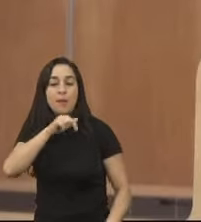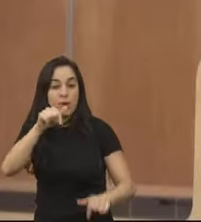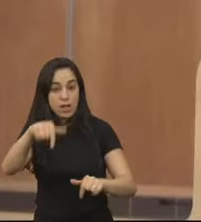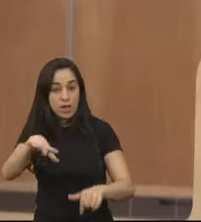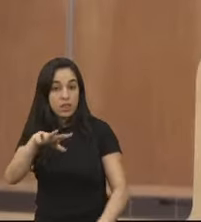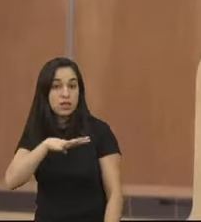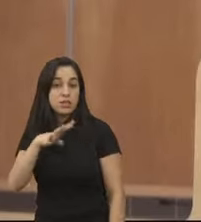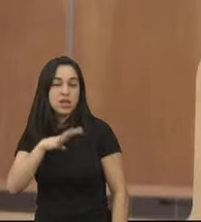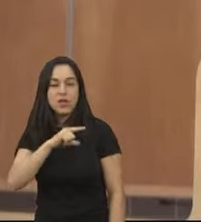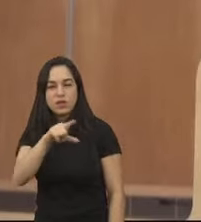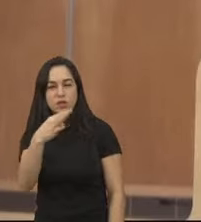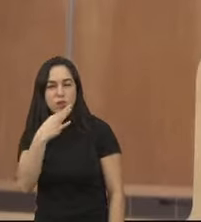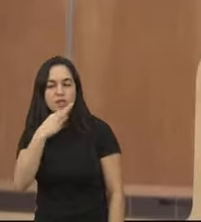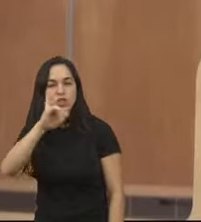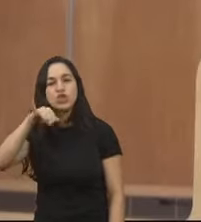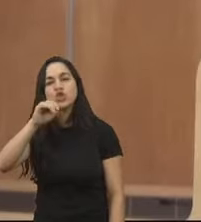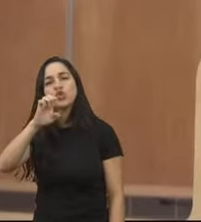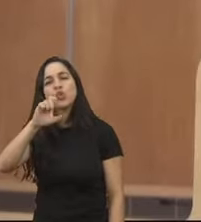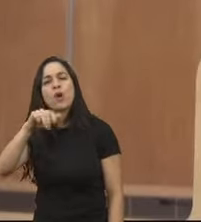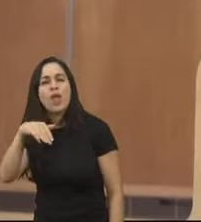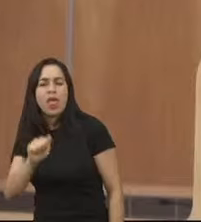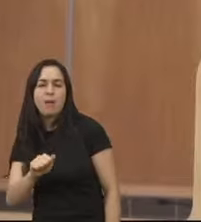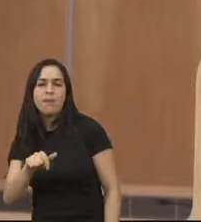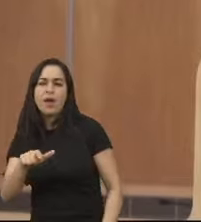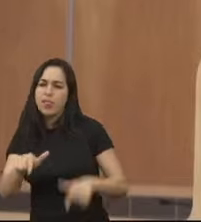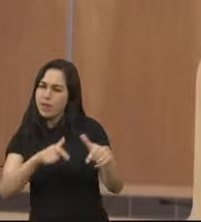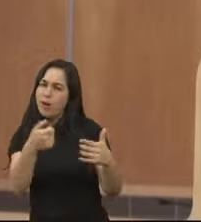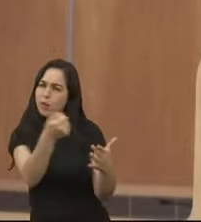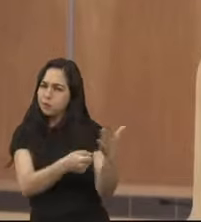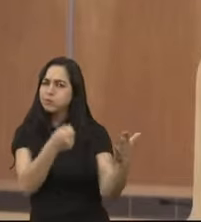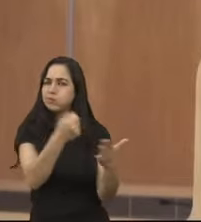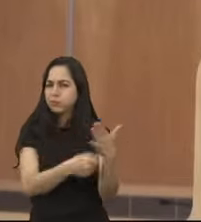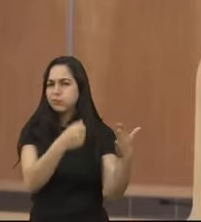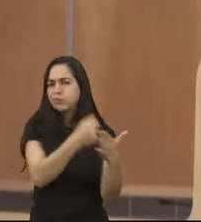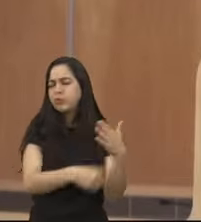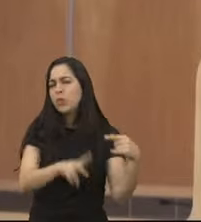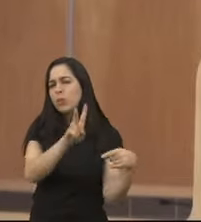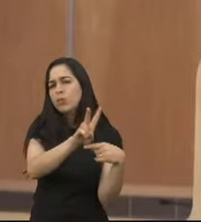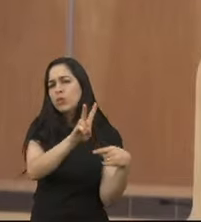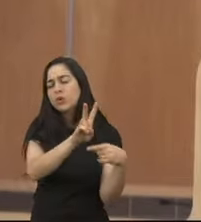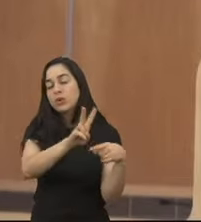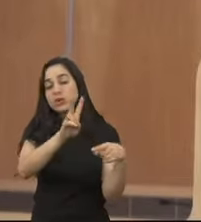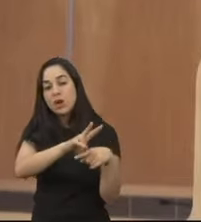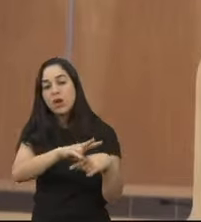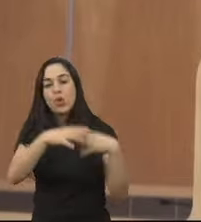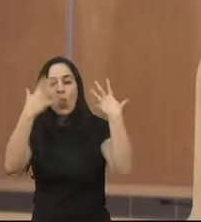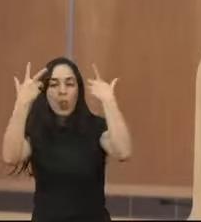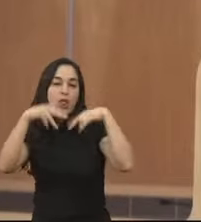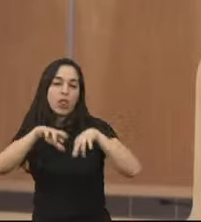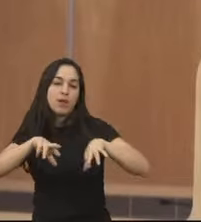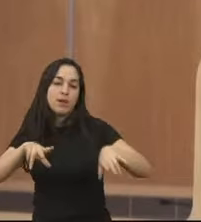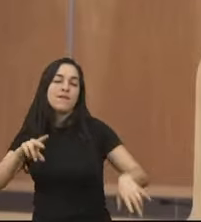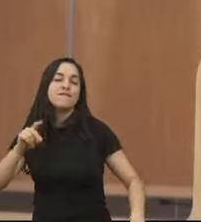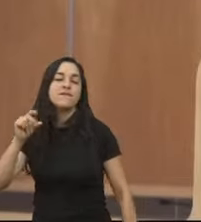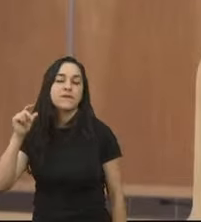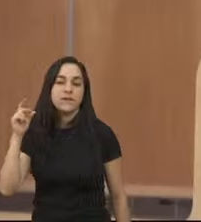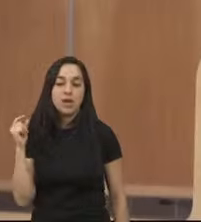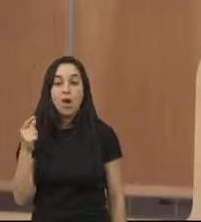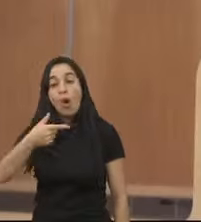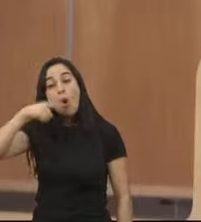vocês conhecem aí a Joelma, uma pessoa que trabalha nessa causa faz tempo. Teve reunião, né, Paulinho, ontem, algumas pessoas puderam participar. Eu não